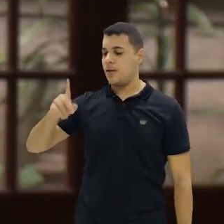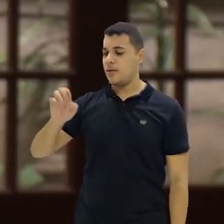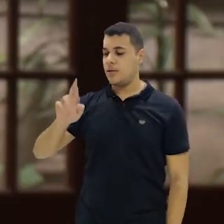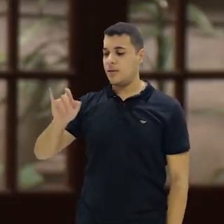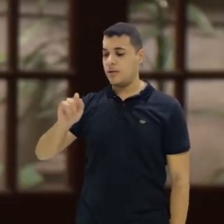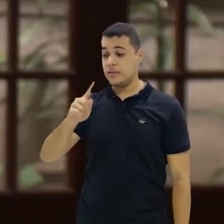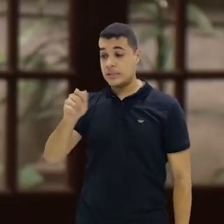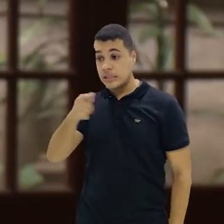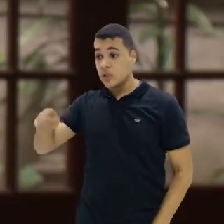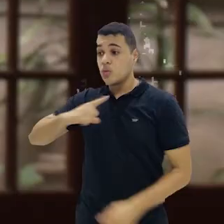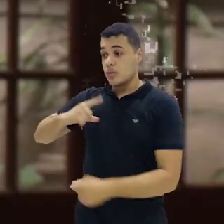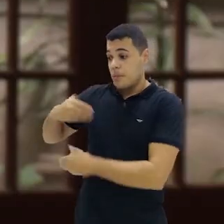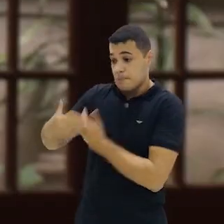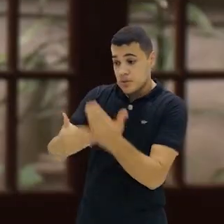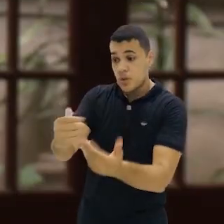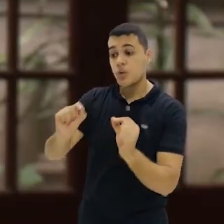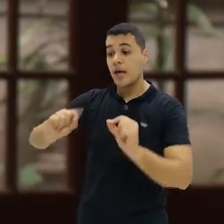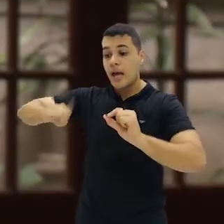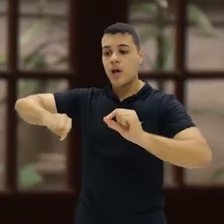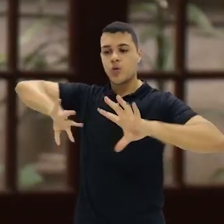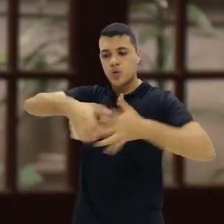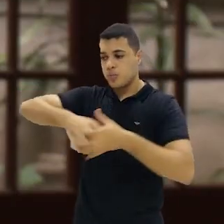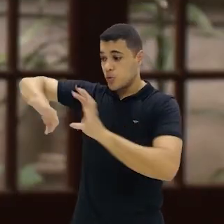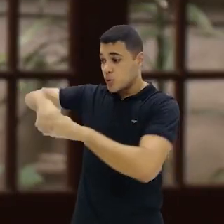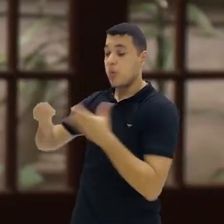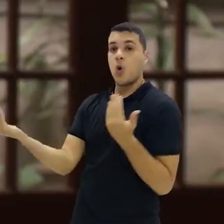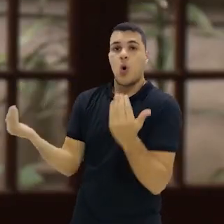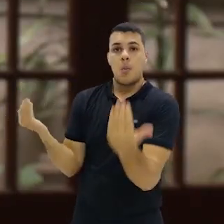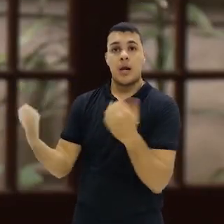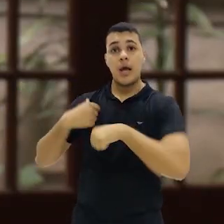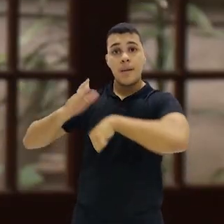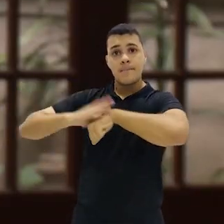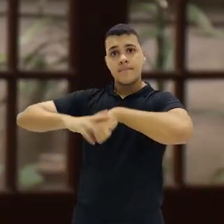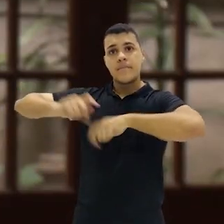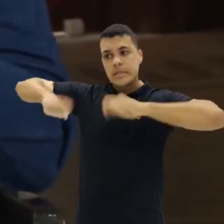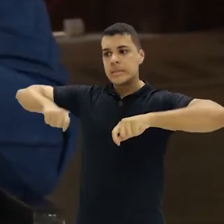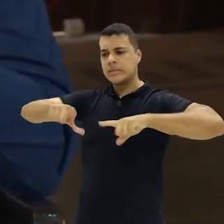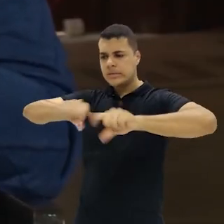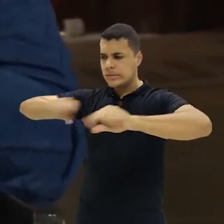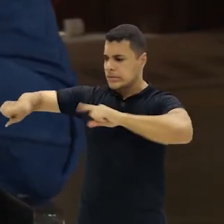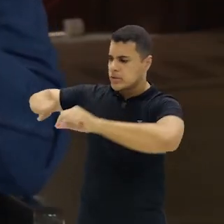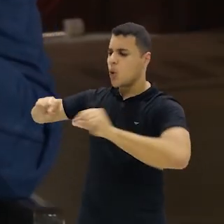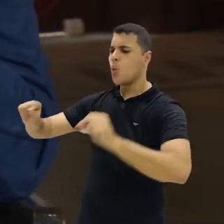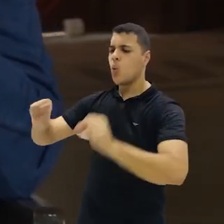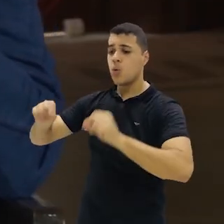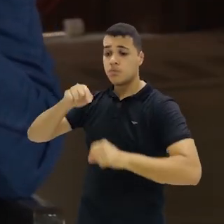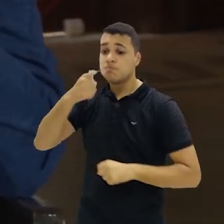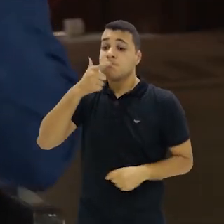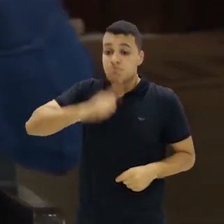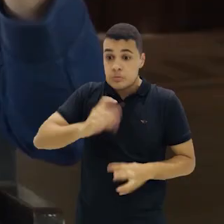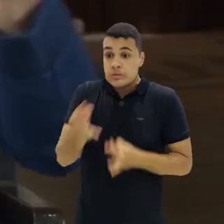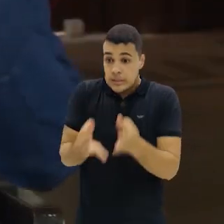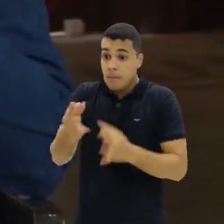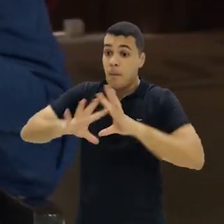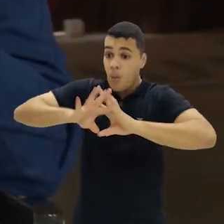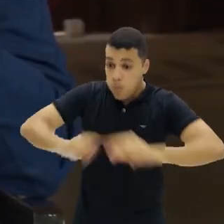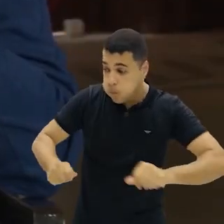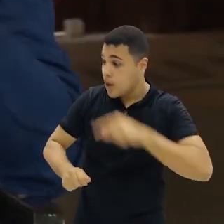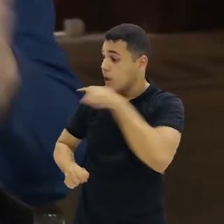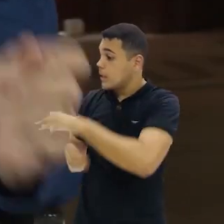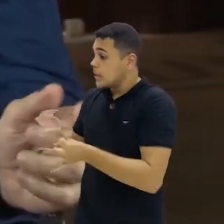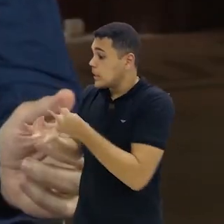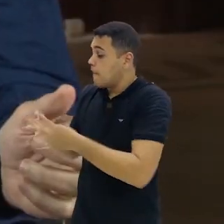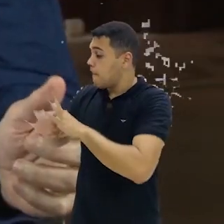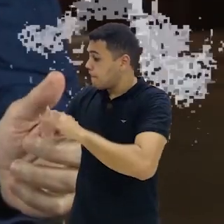distinguir o que é efeito do tratamento do que é característica daqueles pacientes que eu estou incluindo